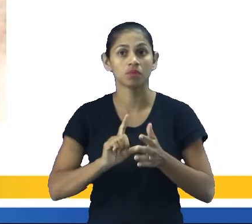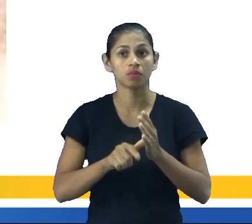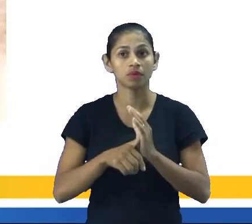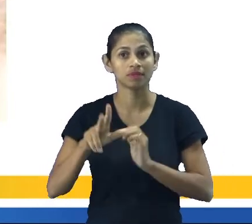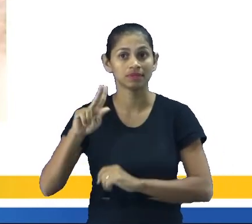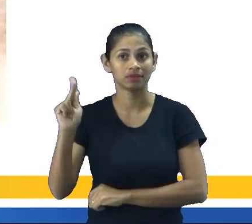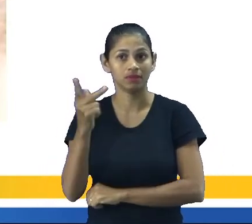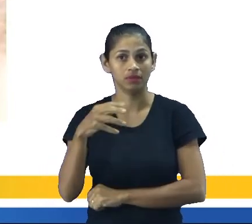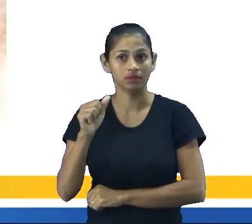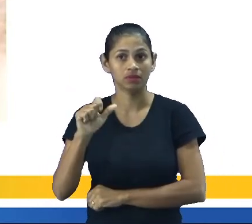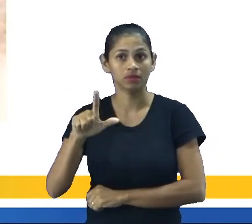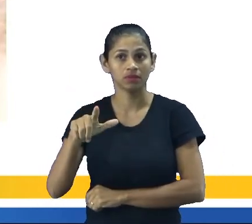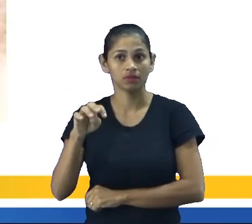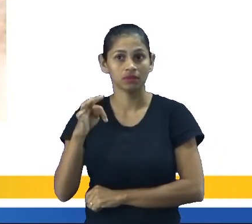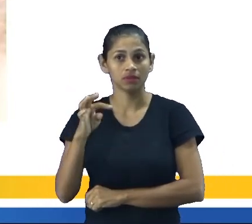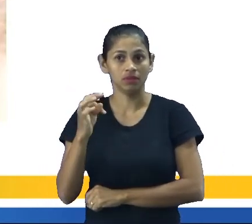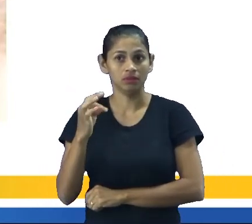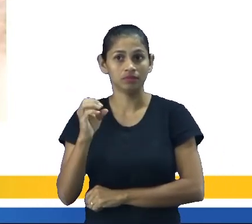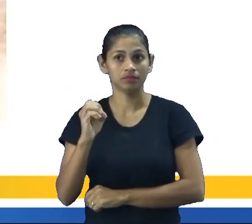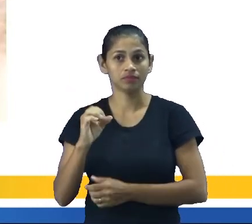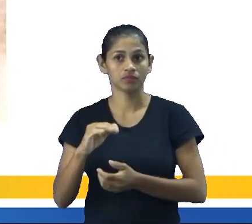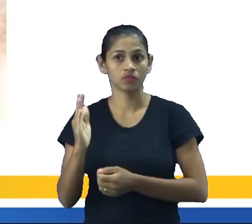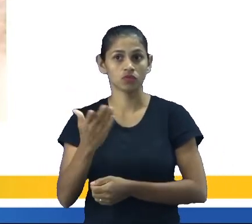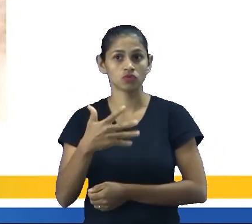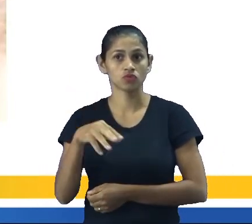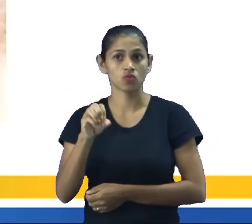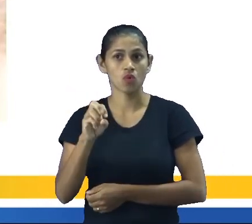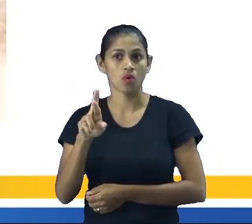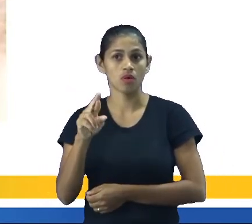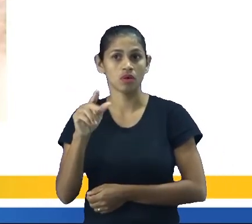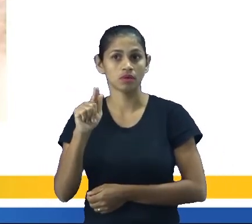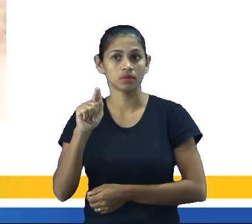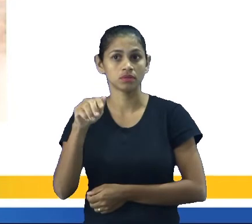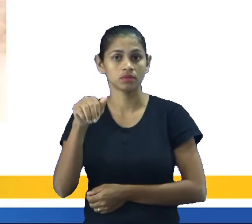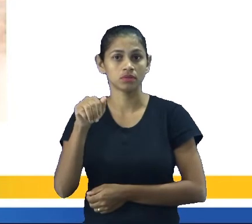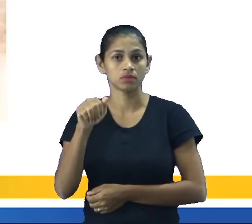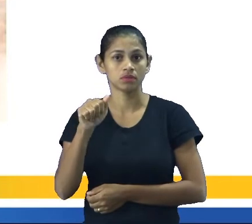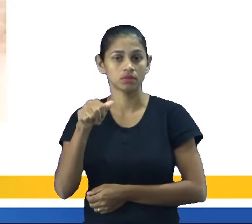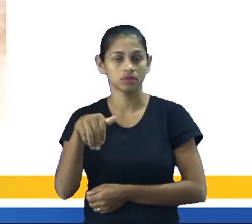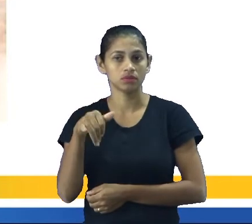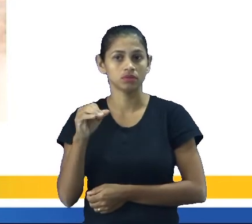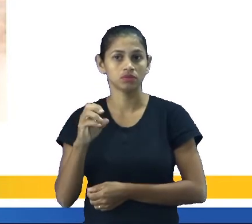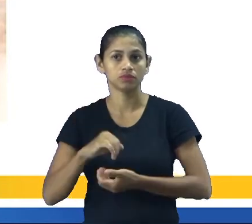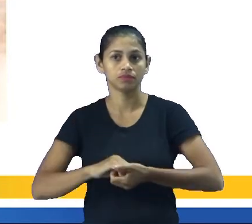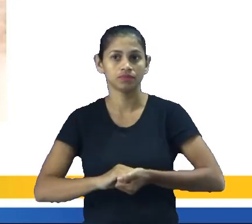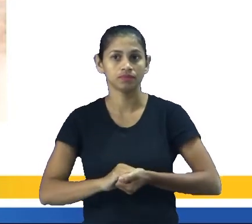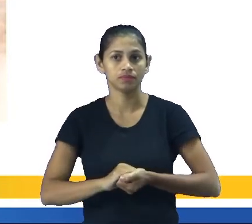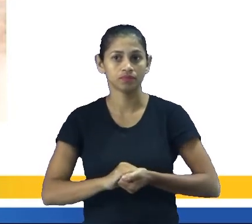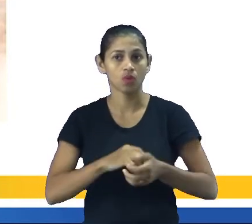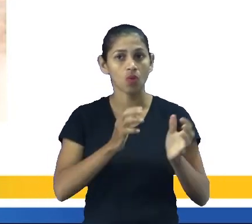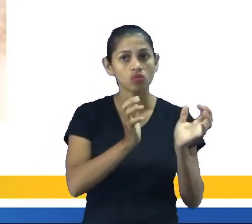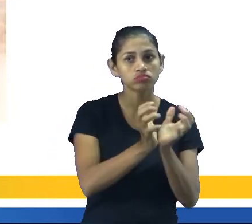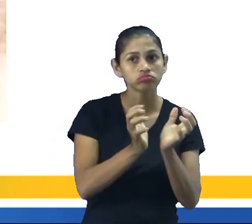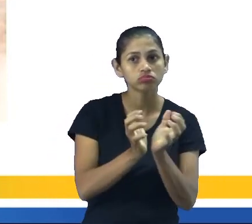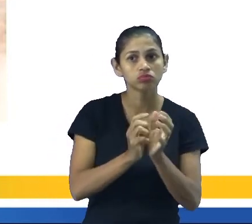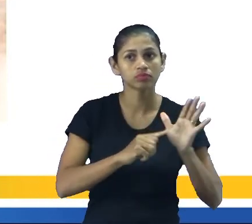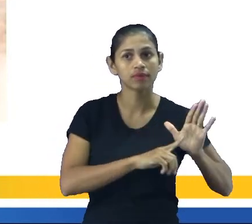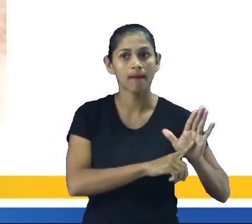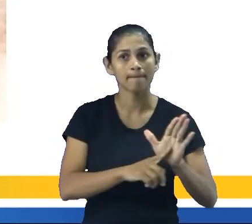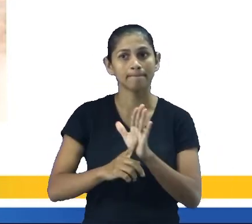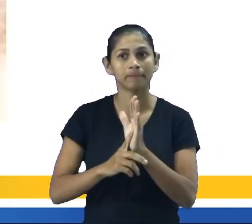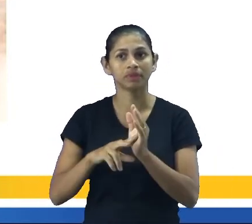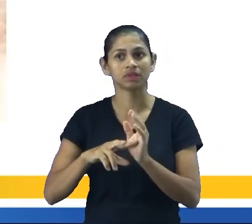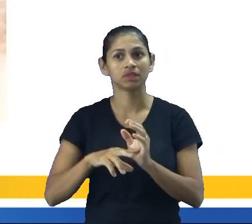haletos orgânicos, né? Então são compostos que vão apresentar quem, gente? Os halogênios. Então flúor, cloro, bromo ou